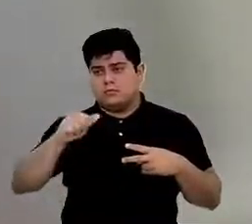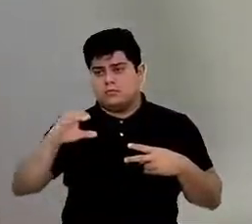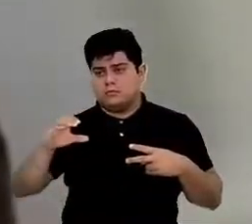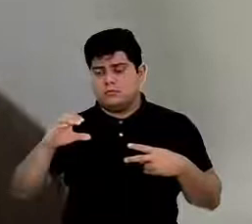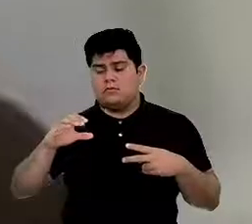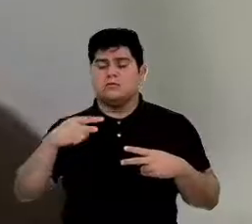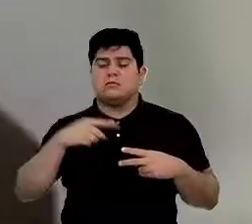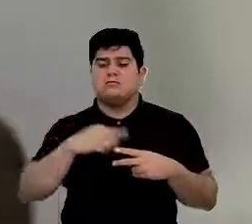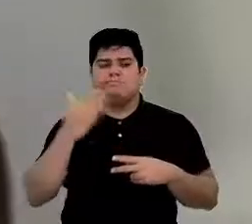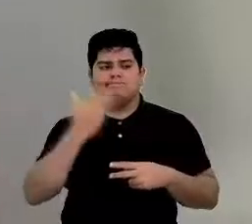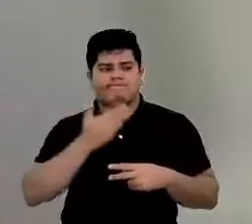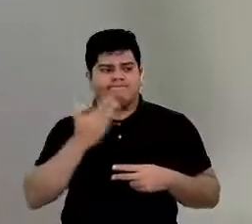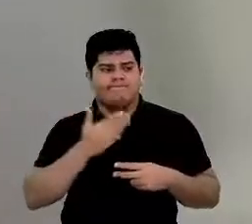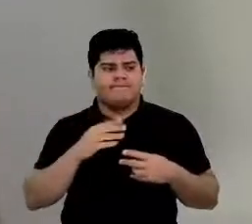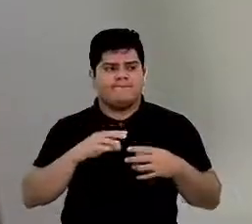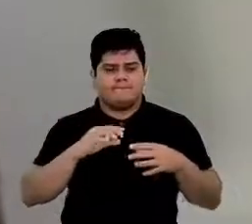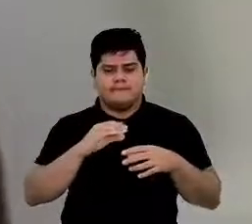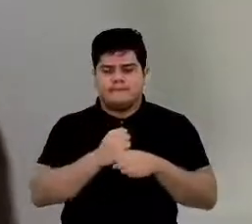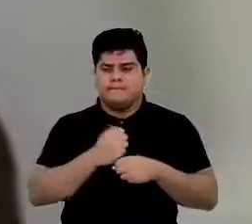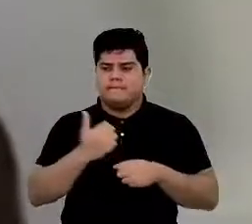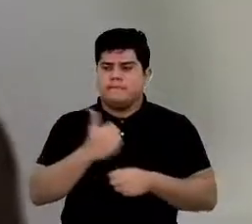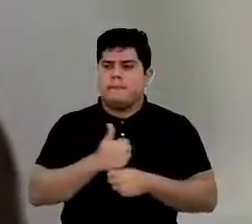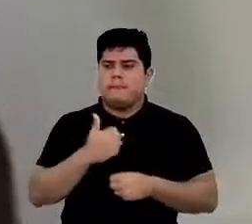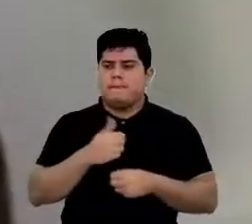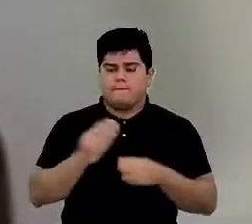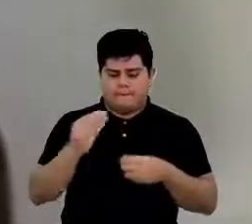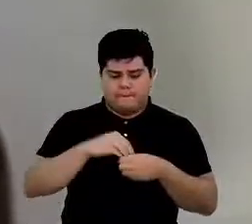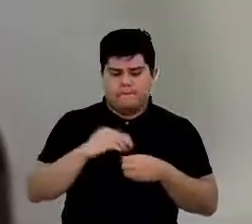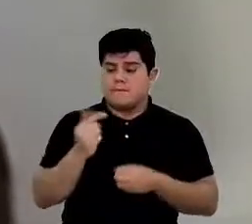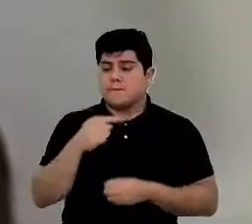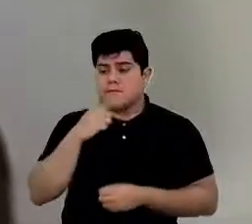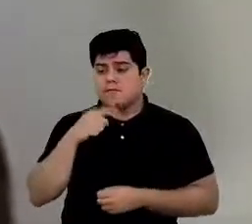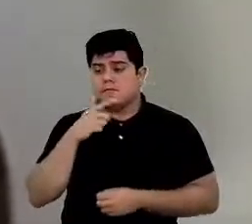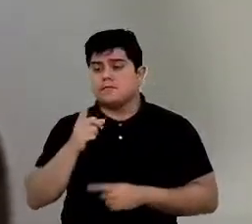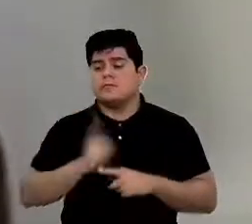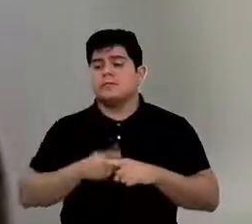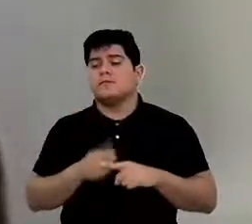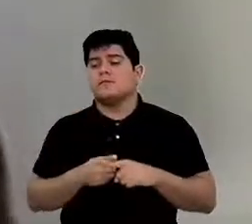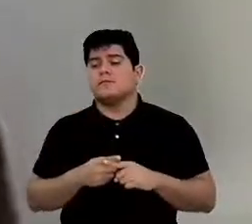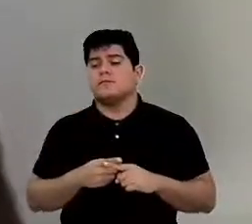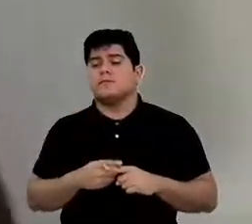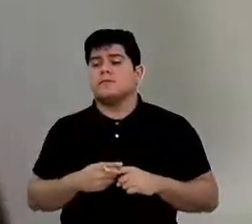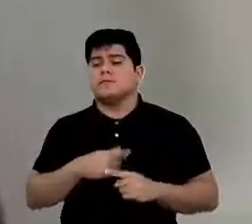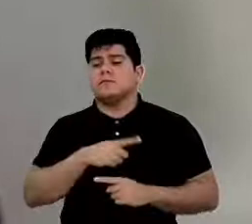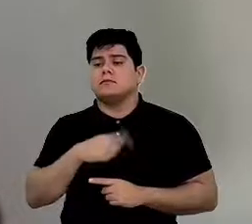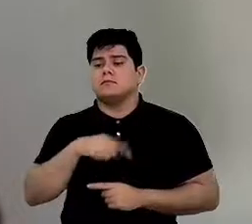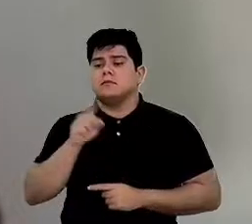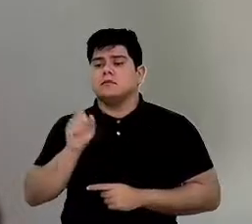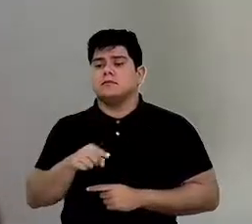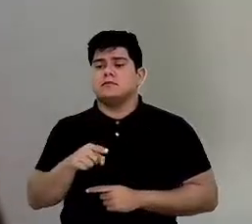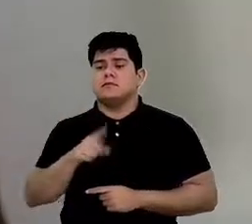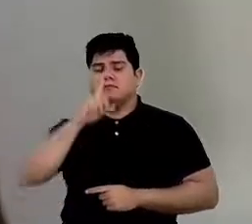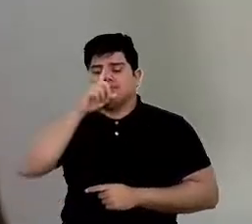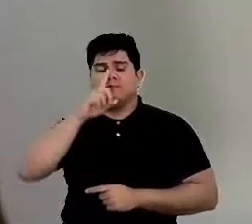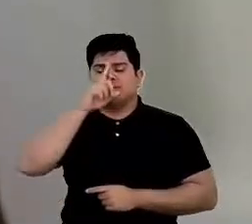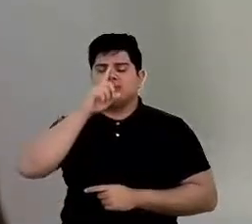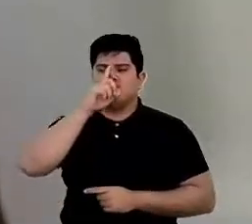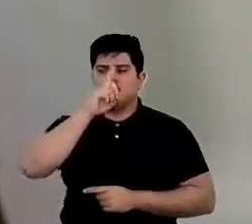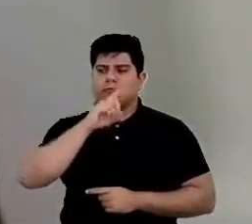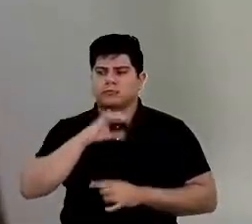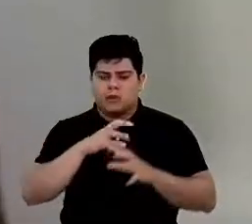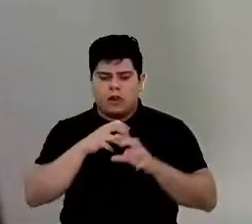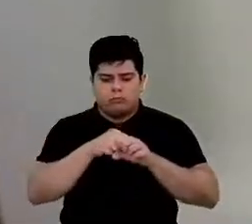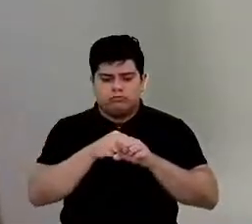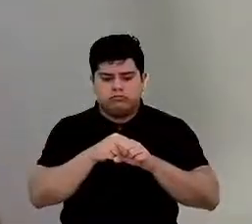que não dava para fazer valve em MEC, porque a questão do risco, né, de obstrução da